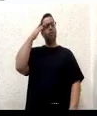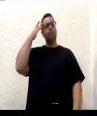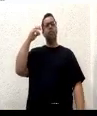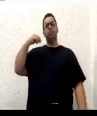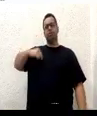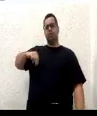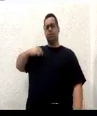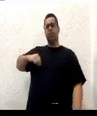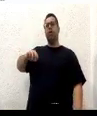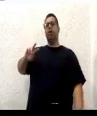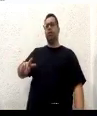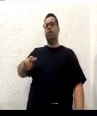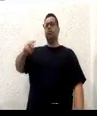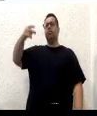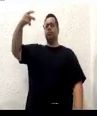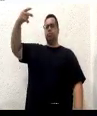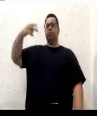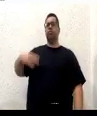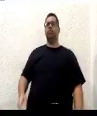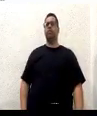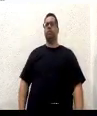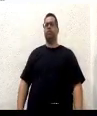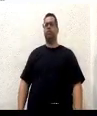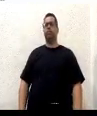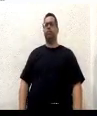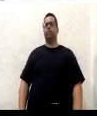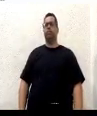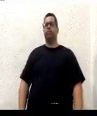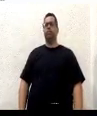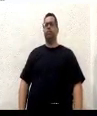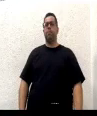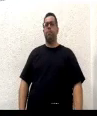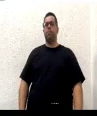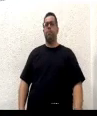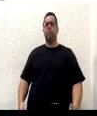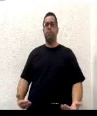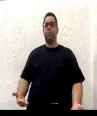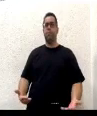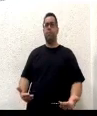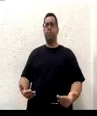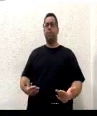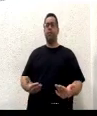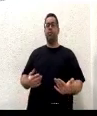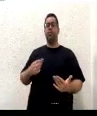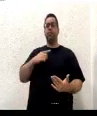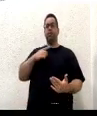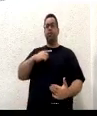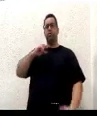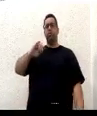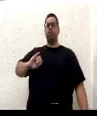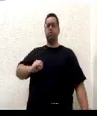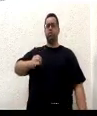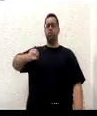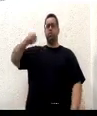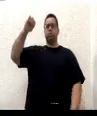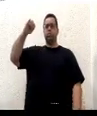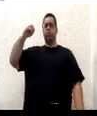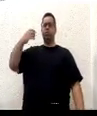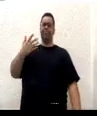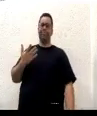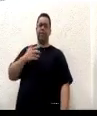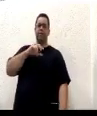um lucrozinho aí na taxa de inflação, que aí no IPCA está